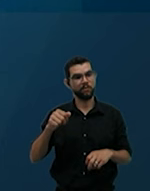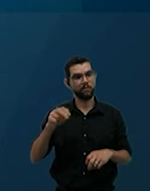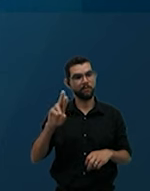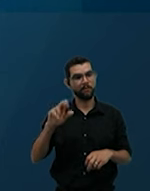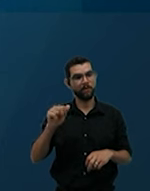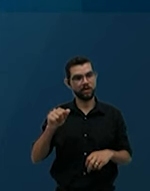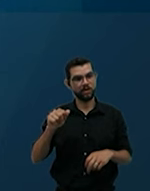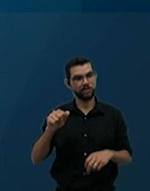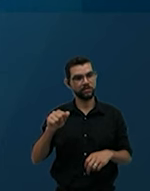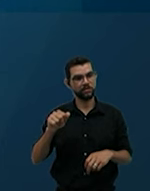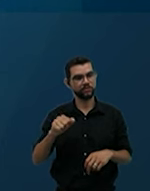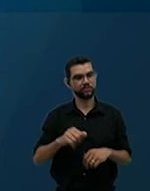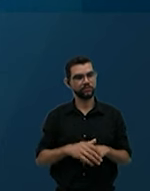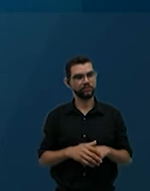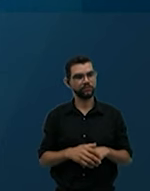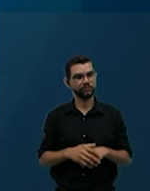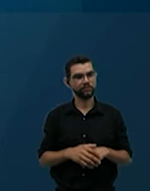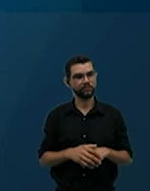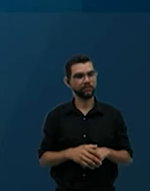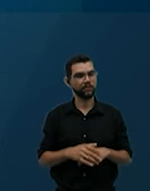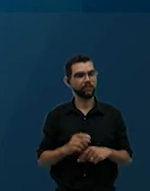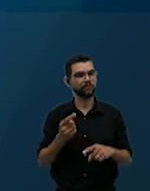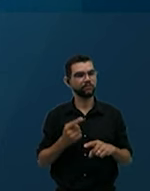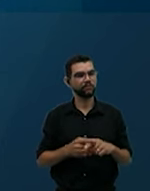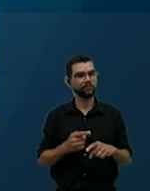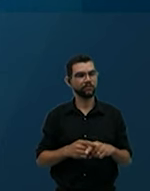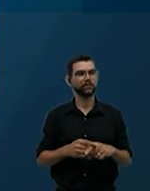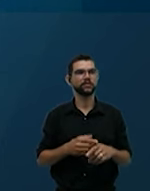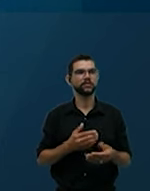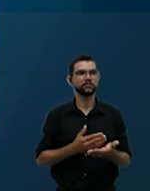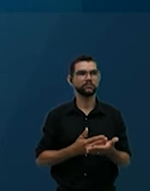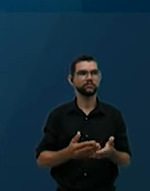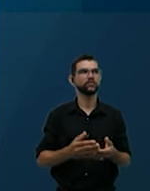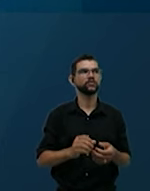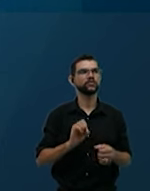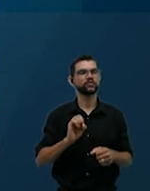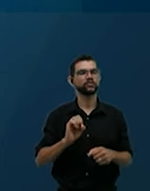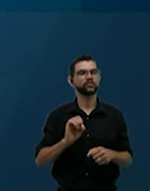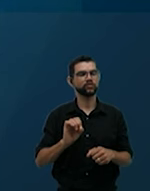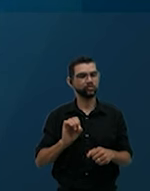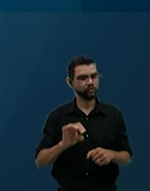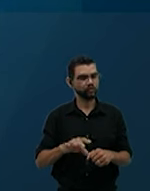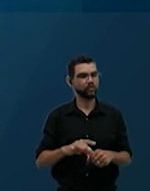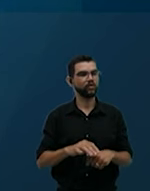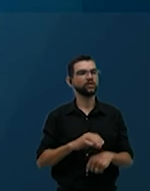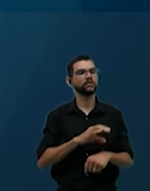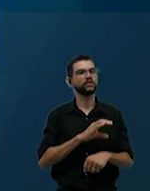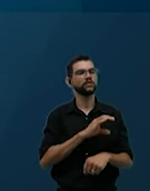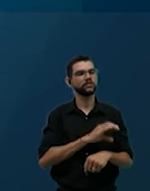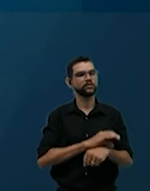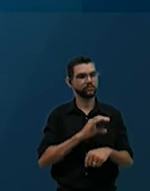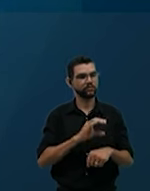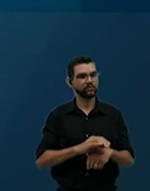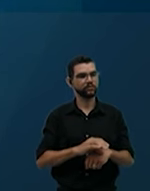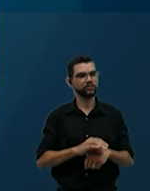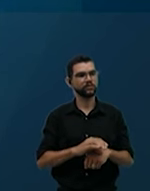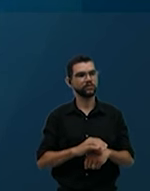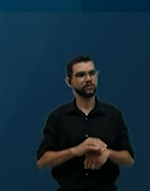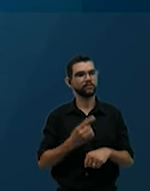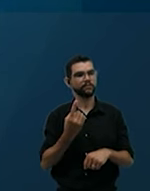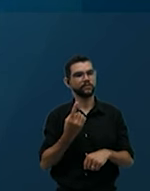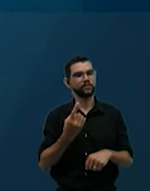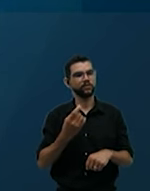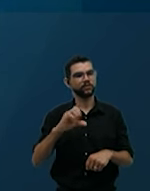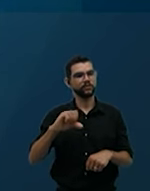estabelecida a partir da Constituição de 88 ou da edição da Lei 10.559, que é de